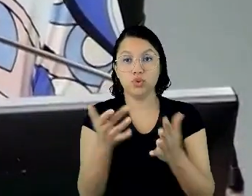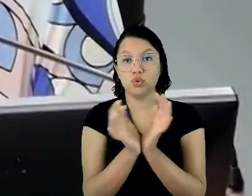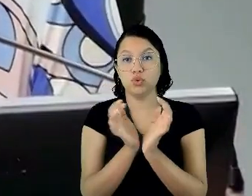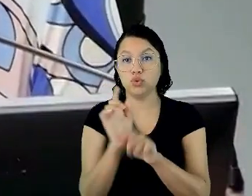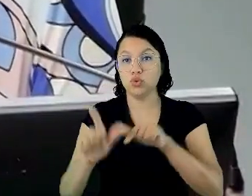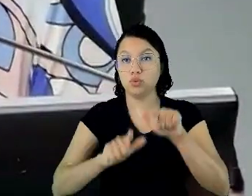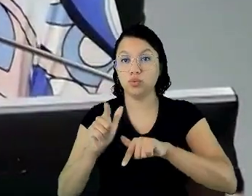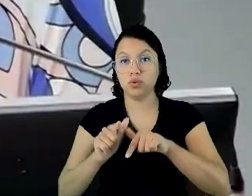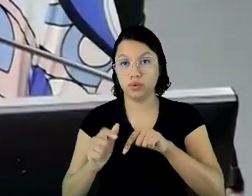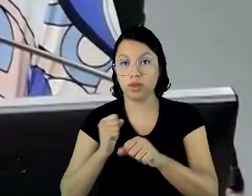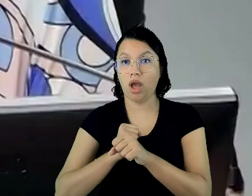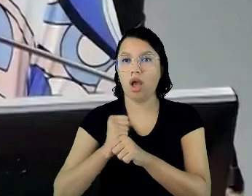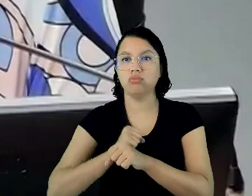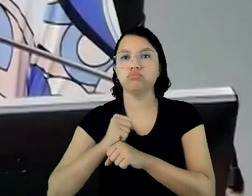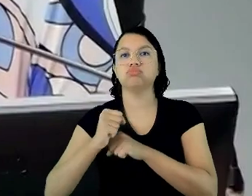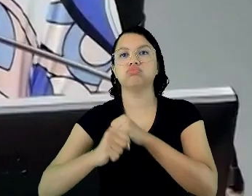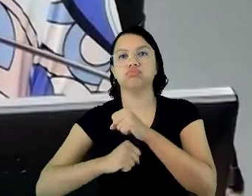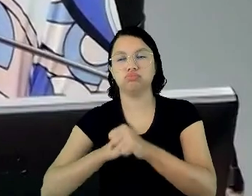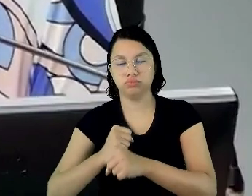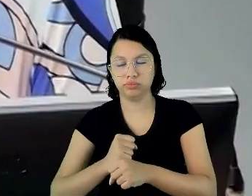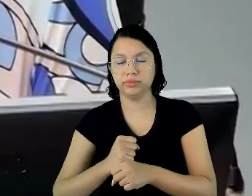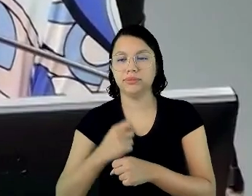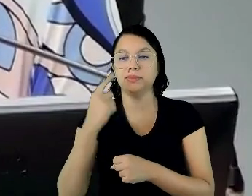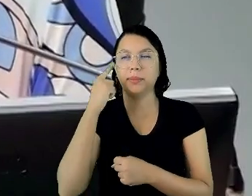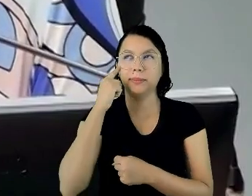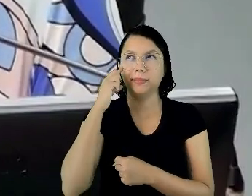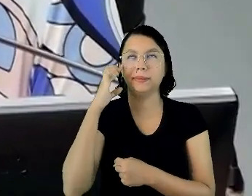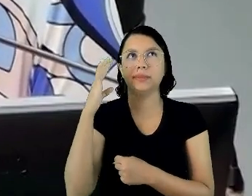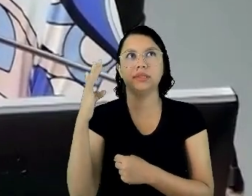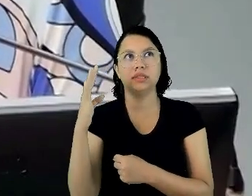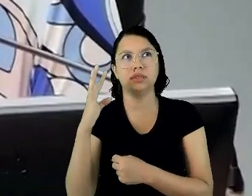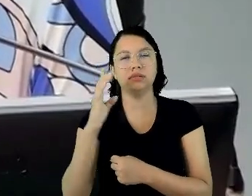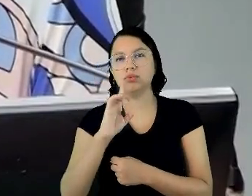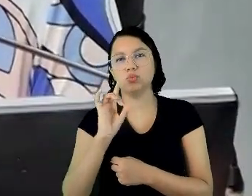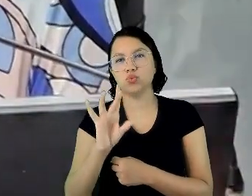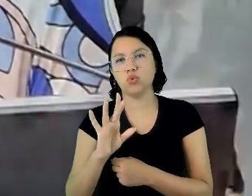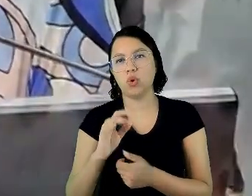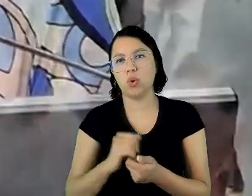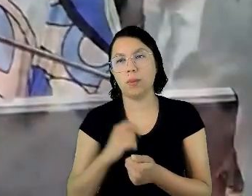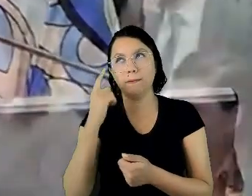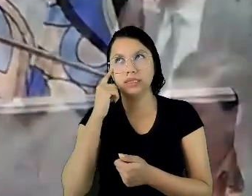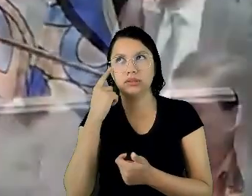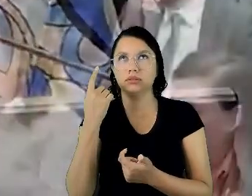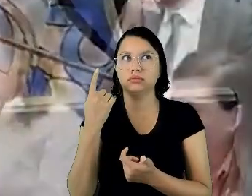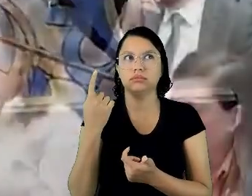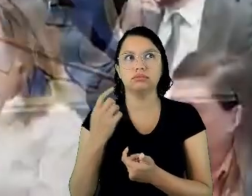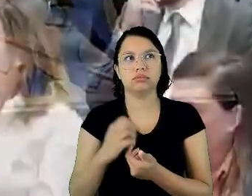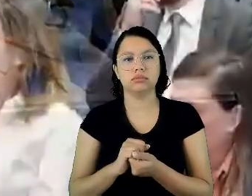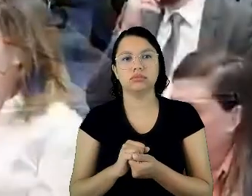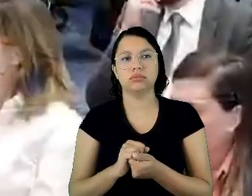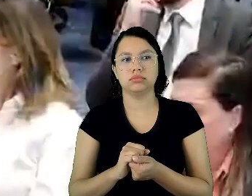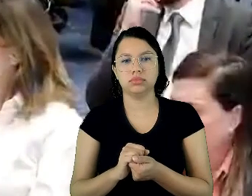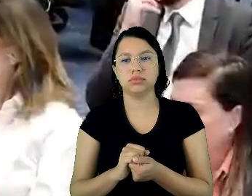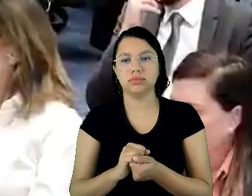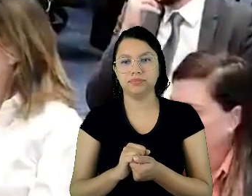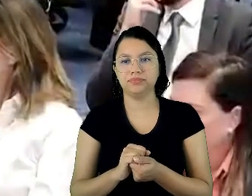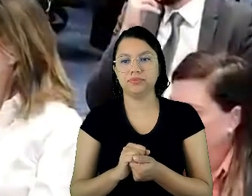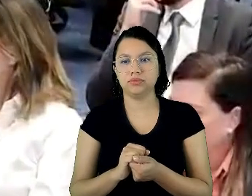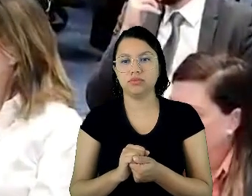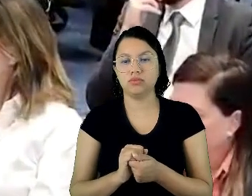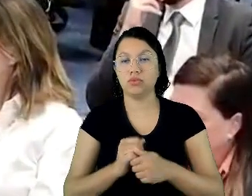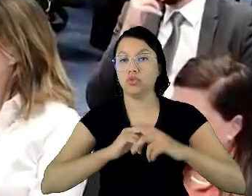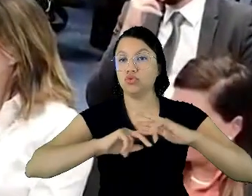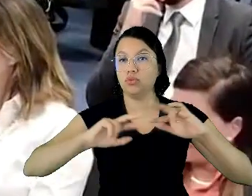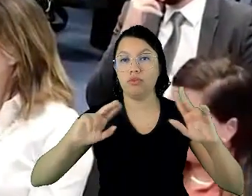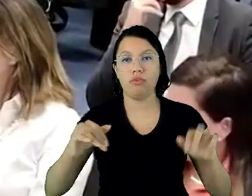pensando, não só pensando de forma transdisciplinar a questão ambiental na terceira região,